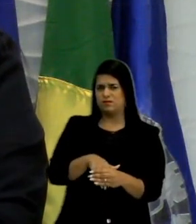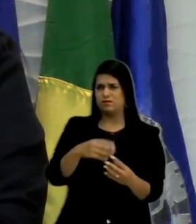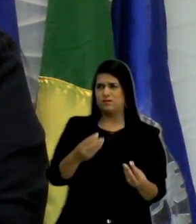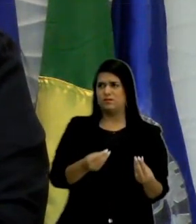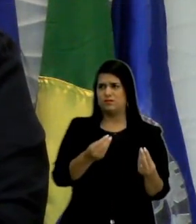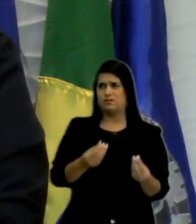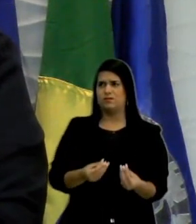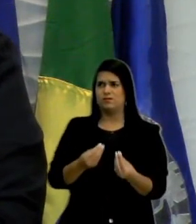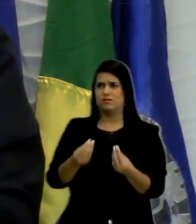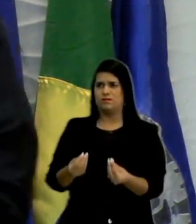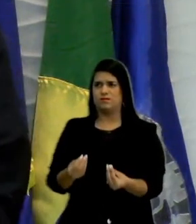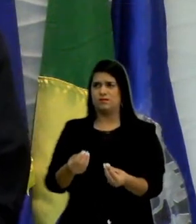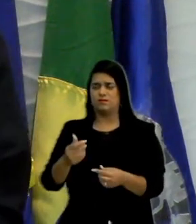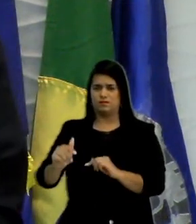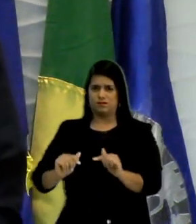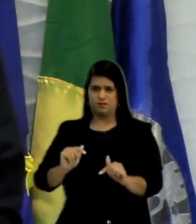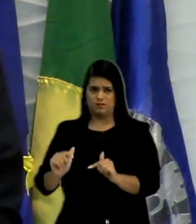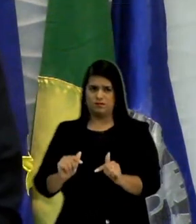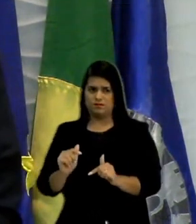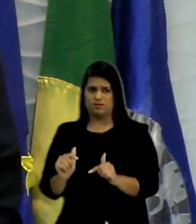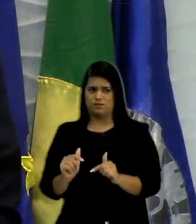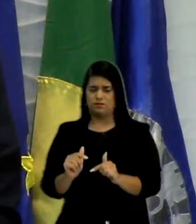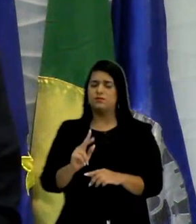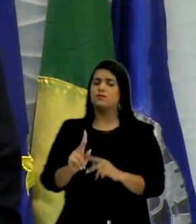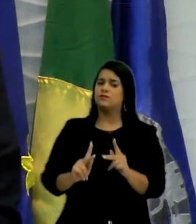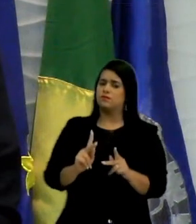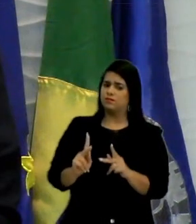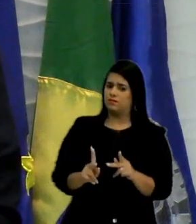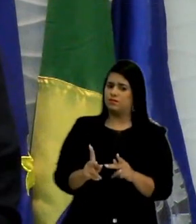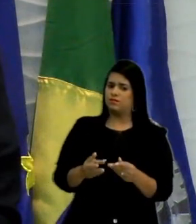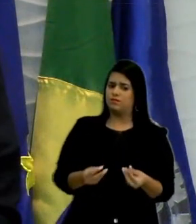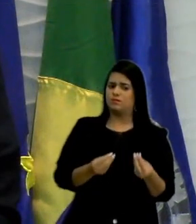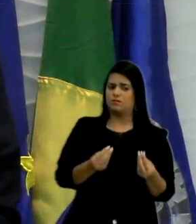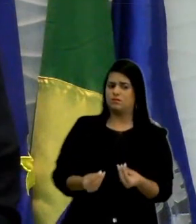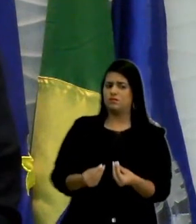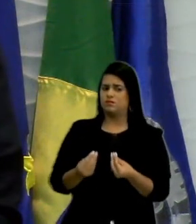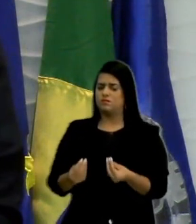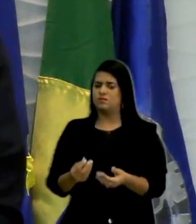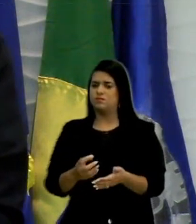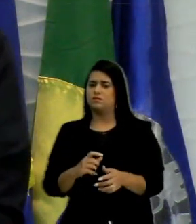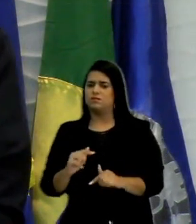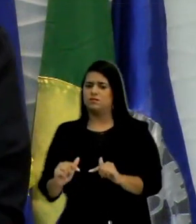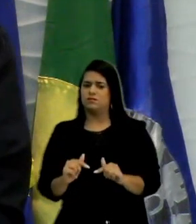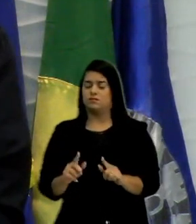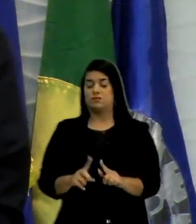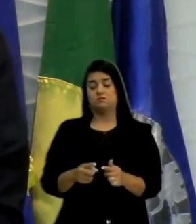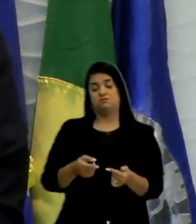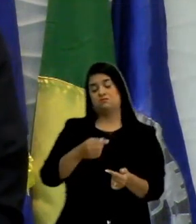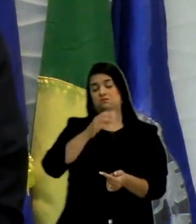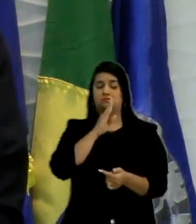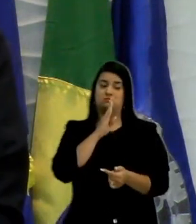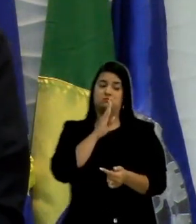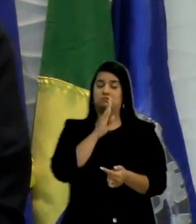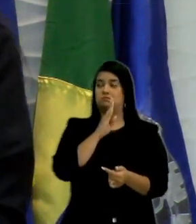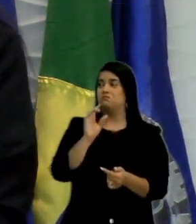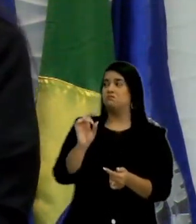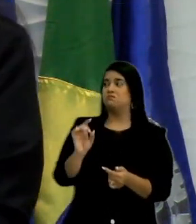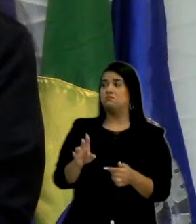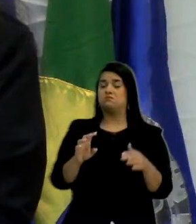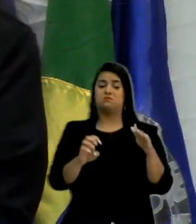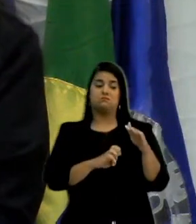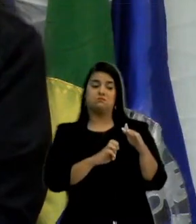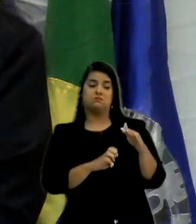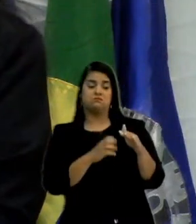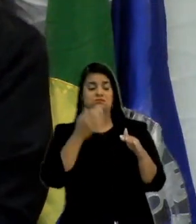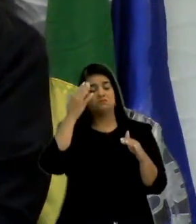não, né? O pessoal está oferecendo aí. Mas aqui ninguém fala. Só fala do empresário. Não sei por